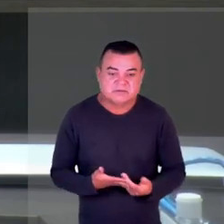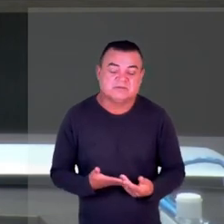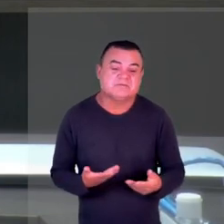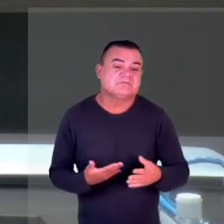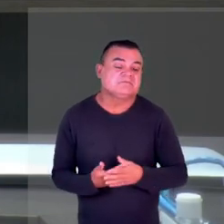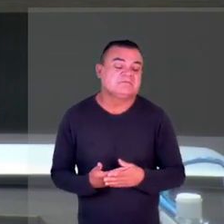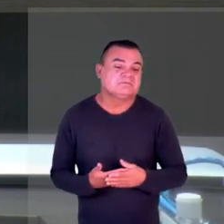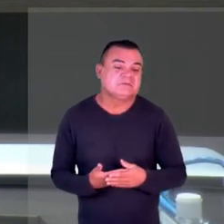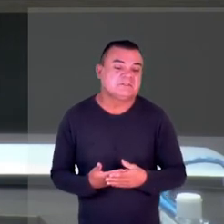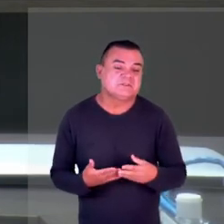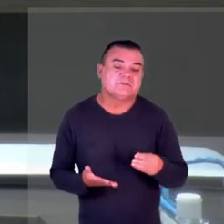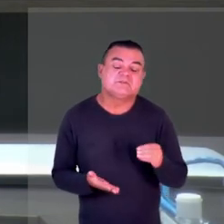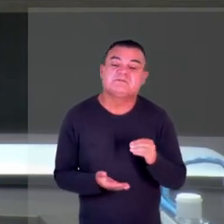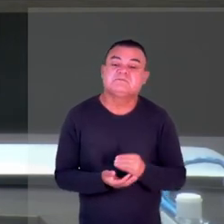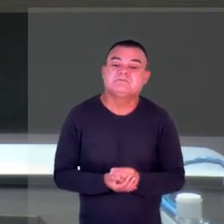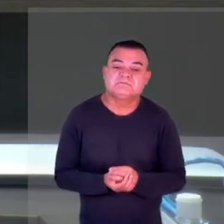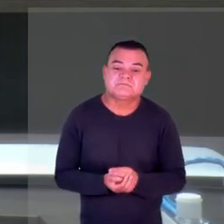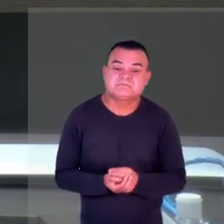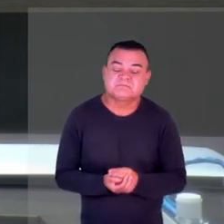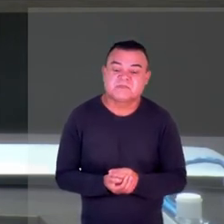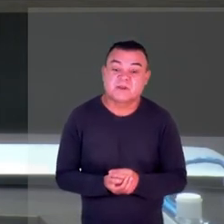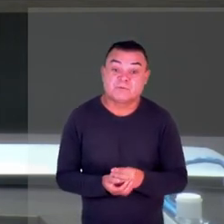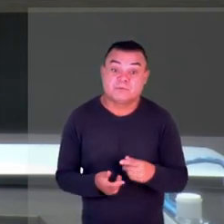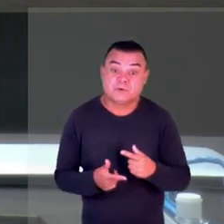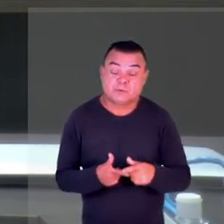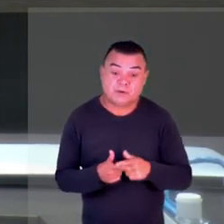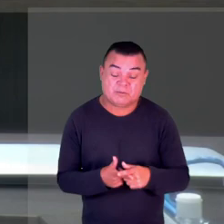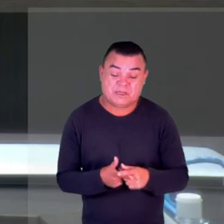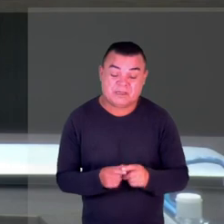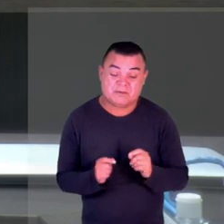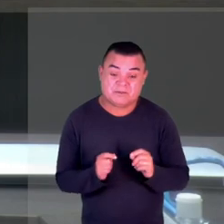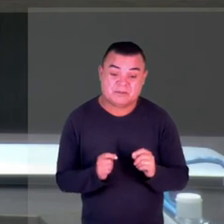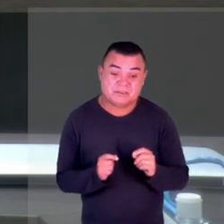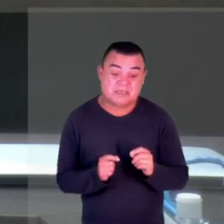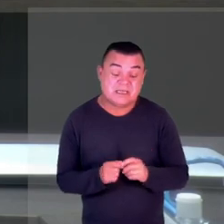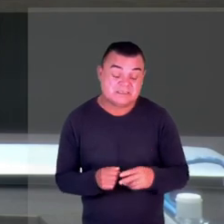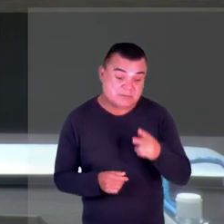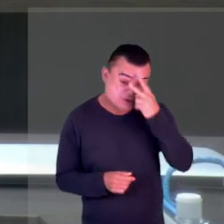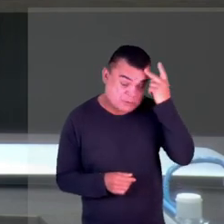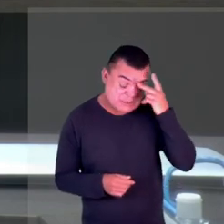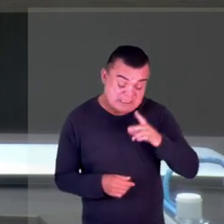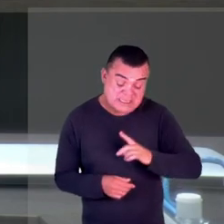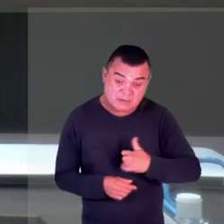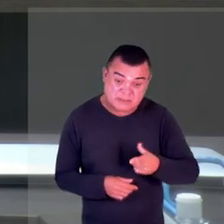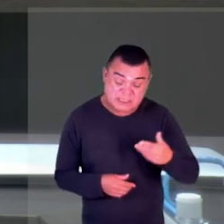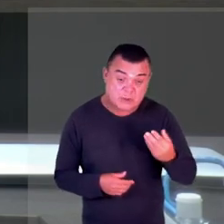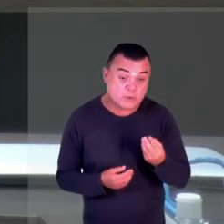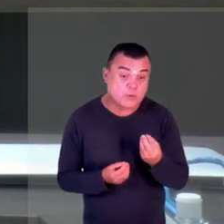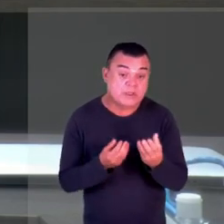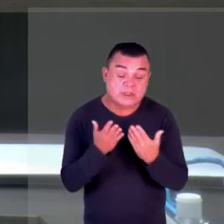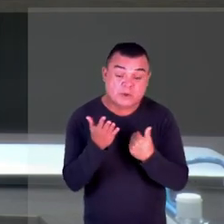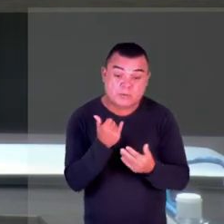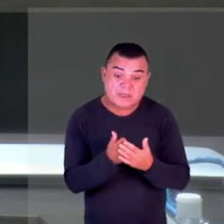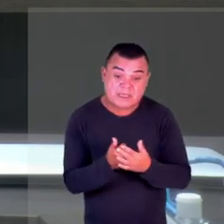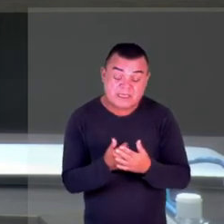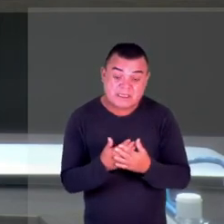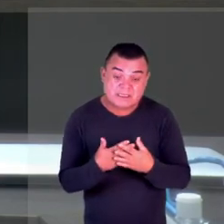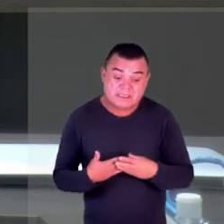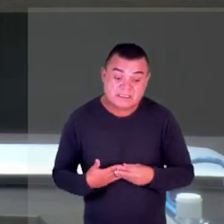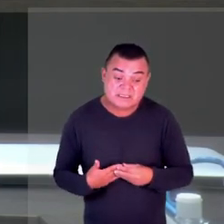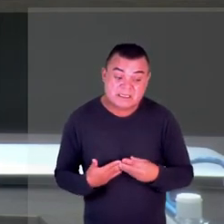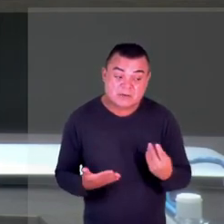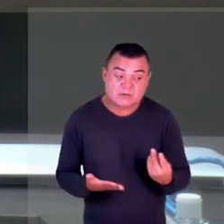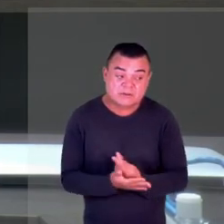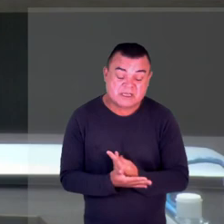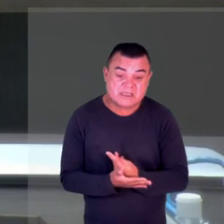a questão eh estrutural das pessoas não terem o que comer né que leva a uma a uma situação